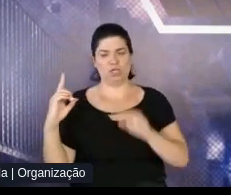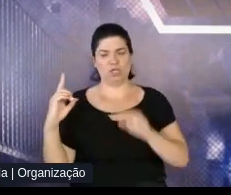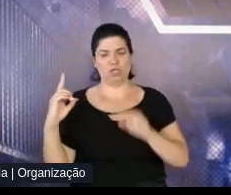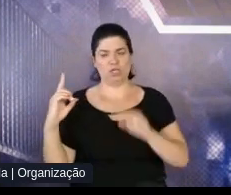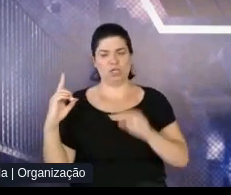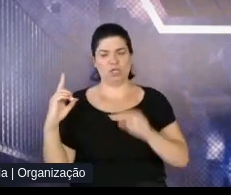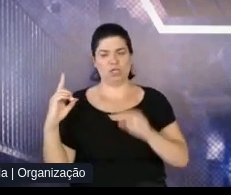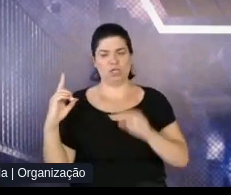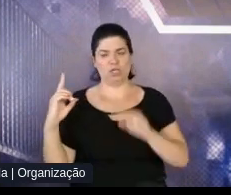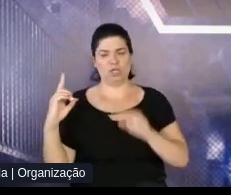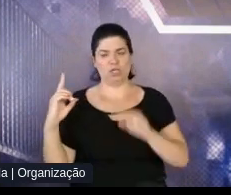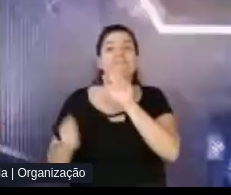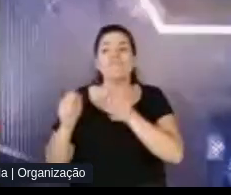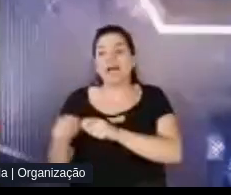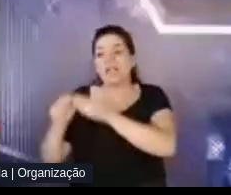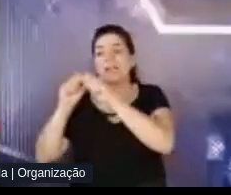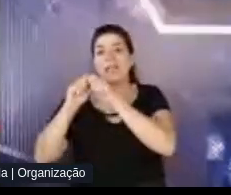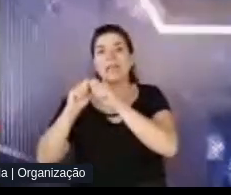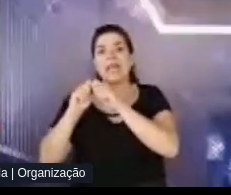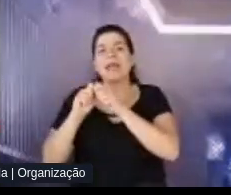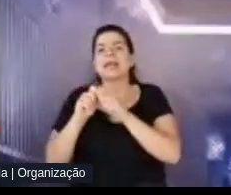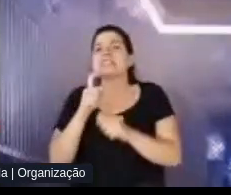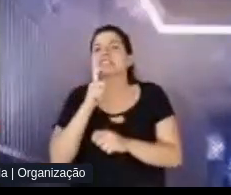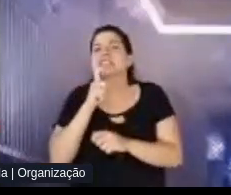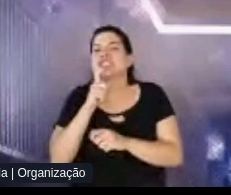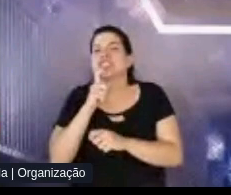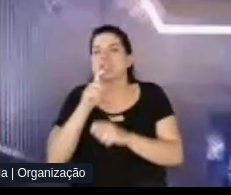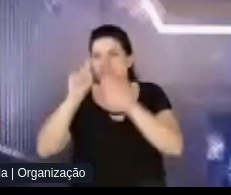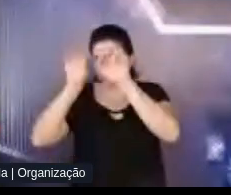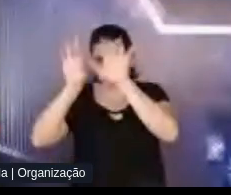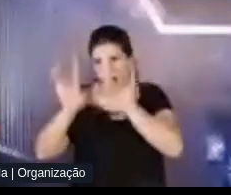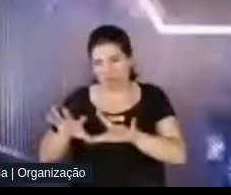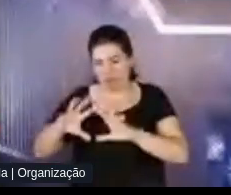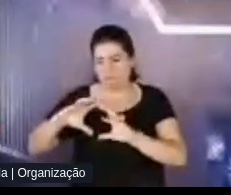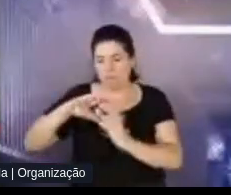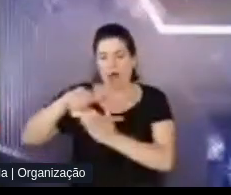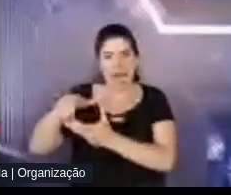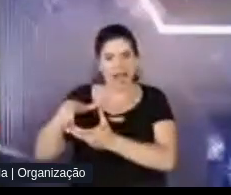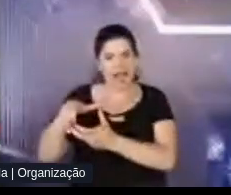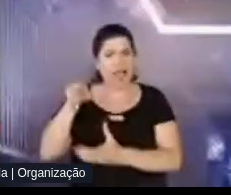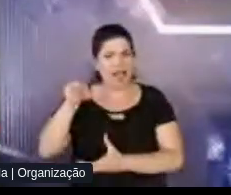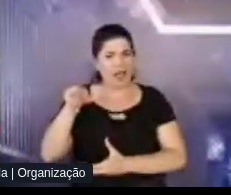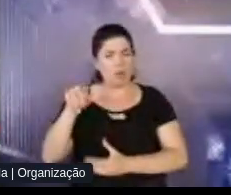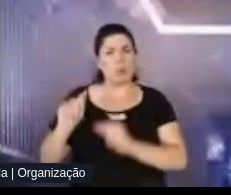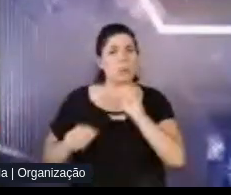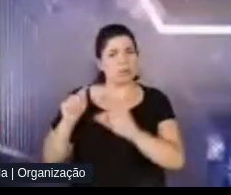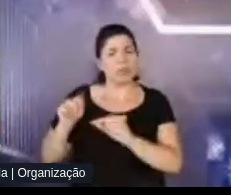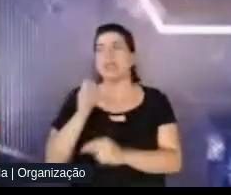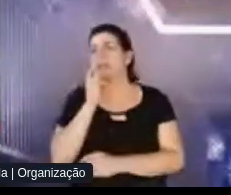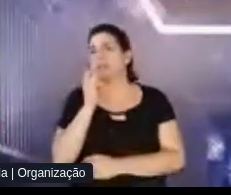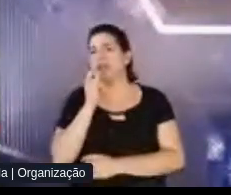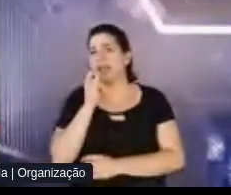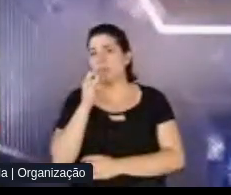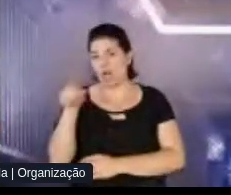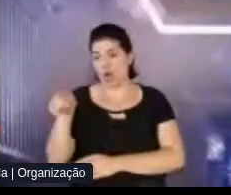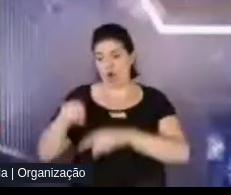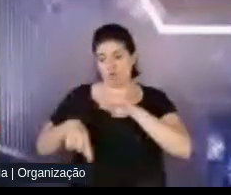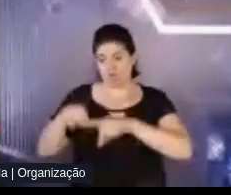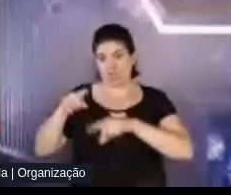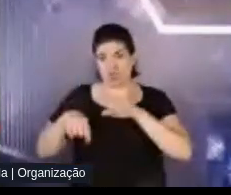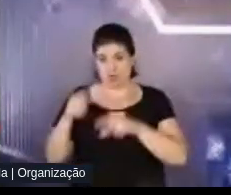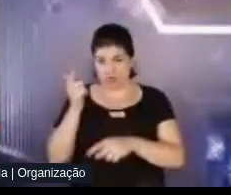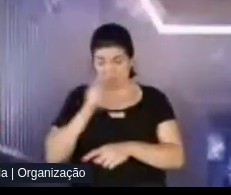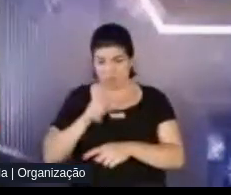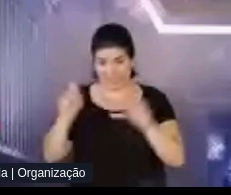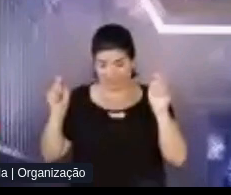de neve. Isso, com certeza, é uma invenção. Por que não é uma inovação? Porque se eu dependesse desse objeto para fazer